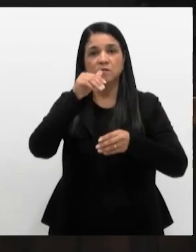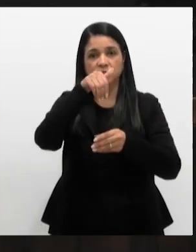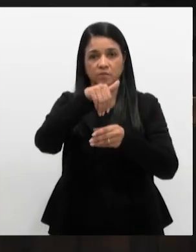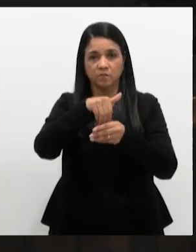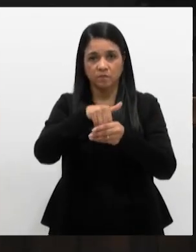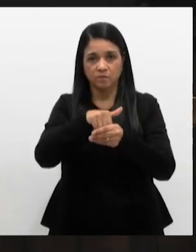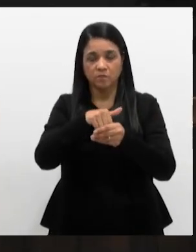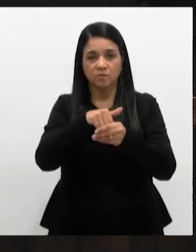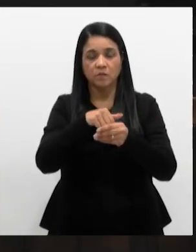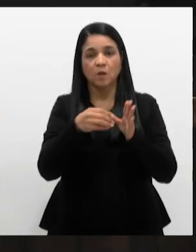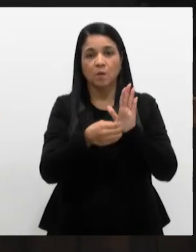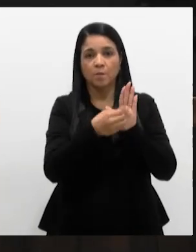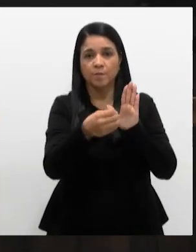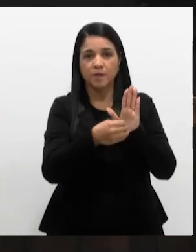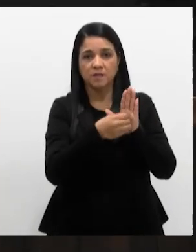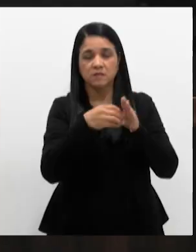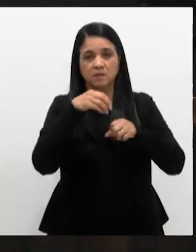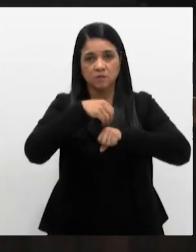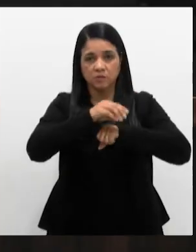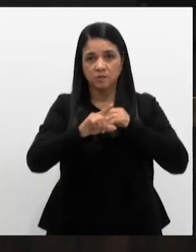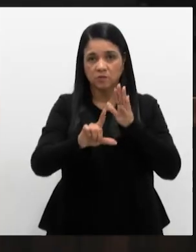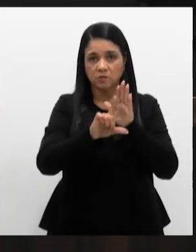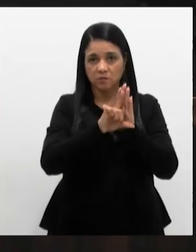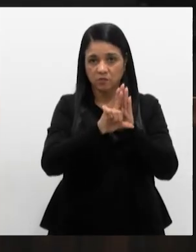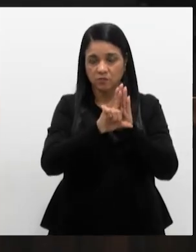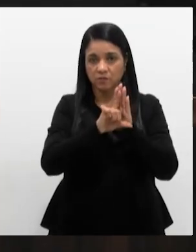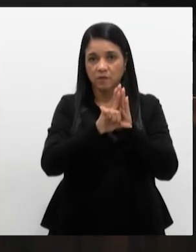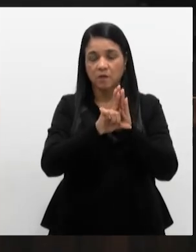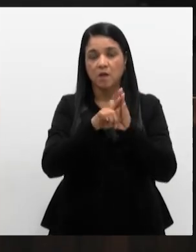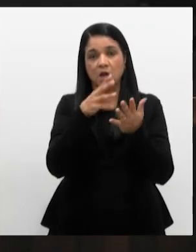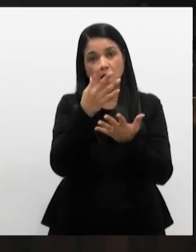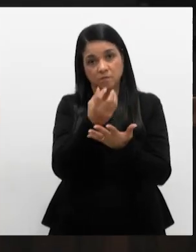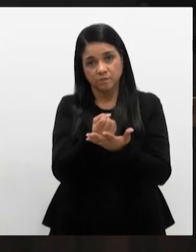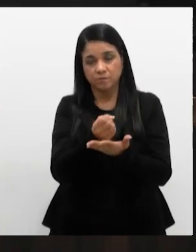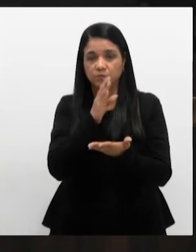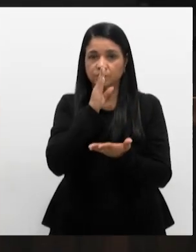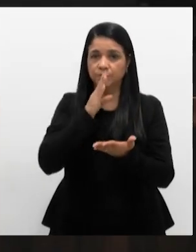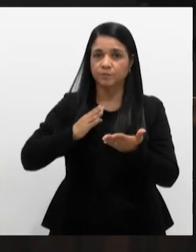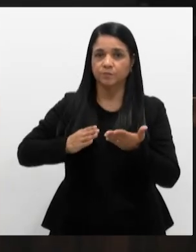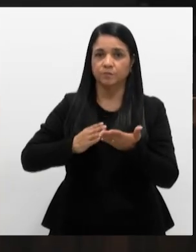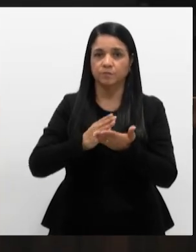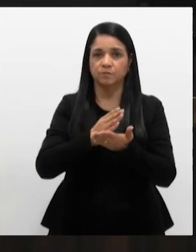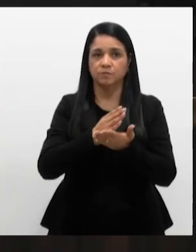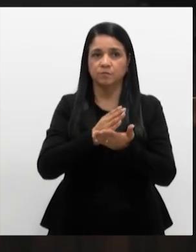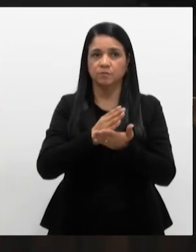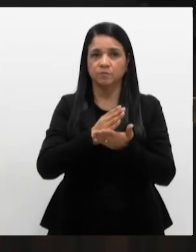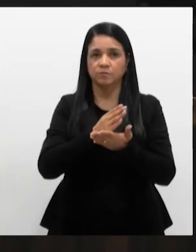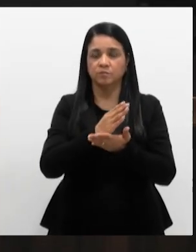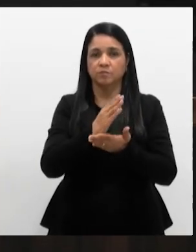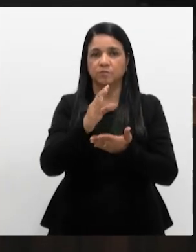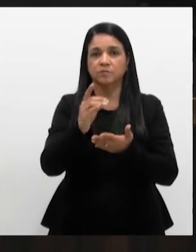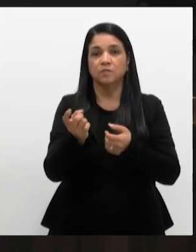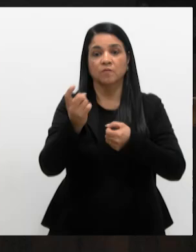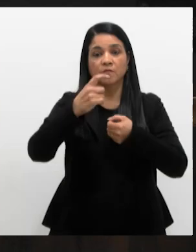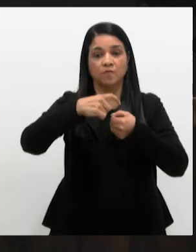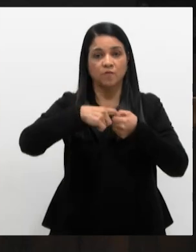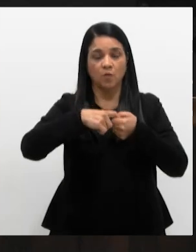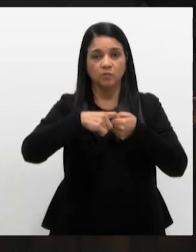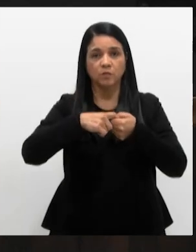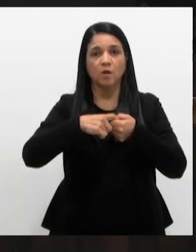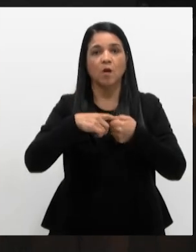votação, parecer da Comissão de Indicações Legislativas. Os senhores que aprovam permaneçam como estão. Aprovado, retorna o autor